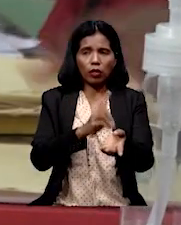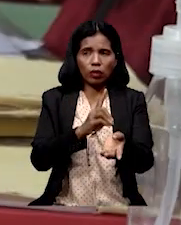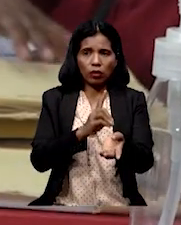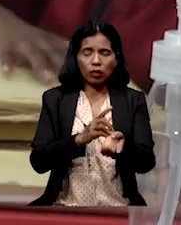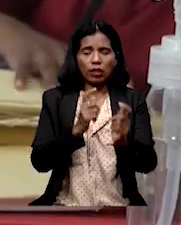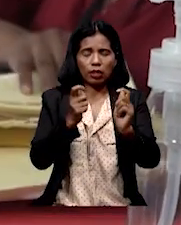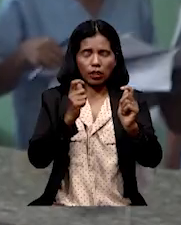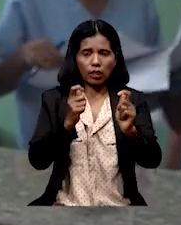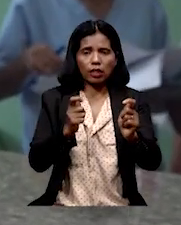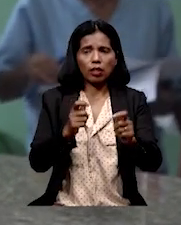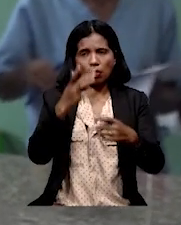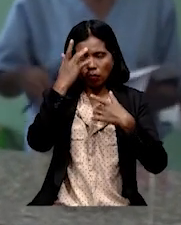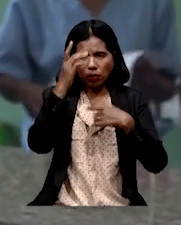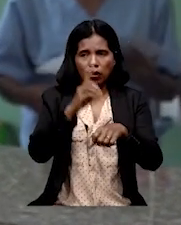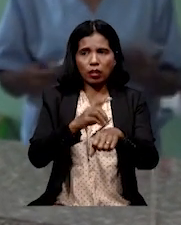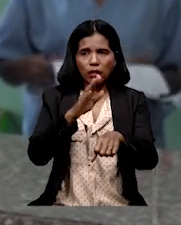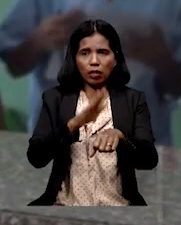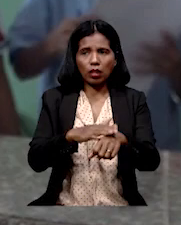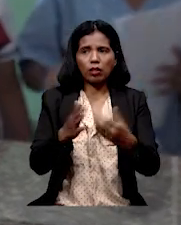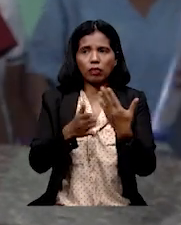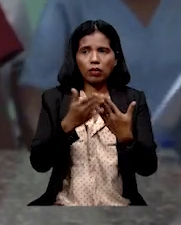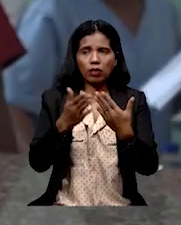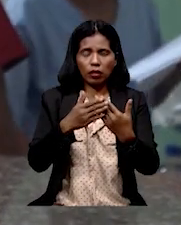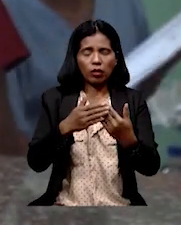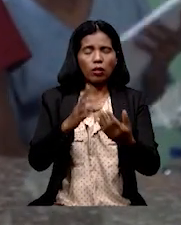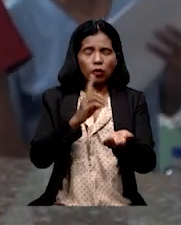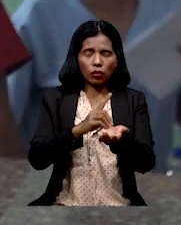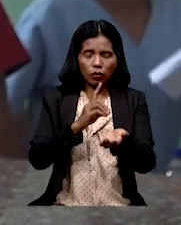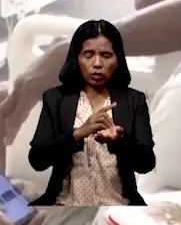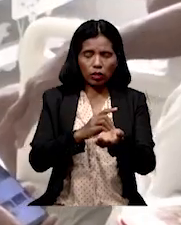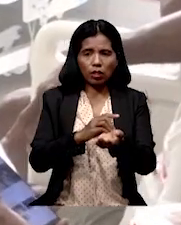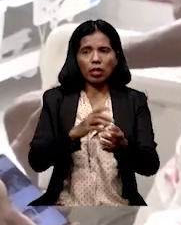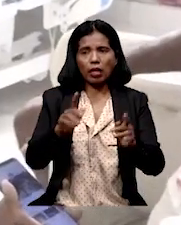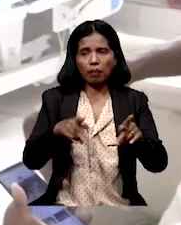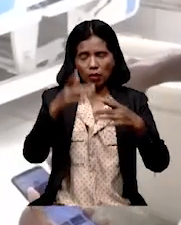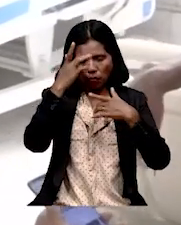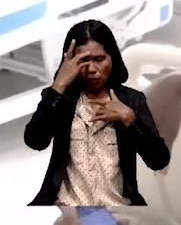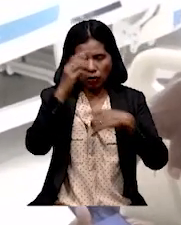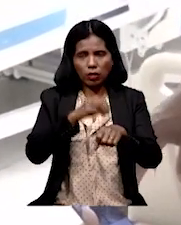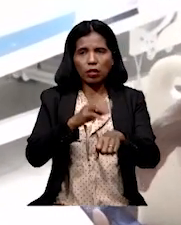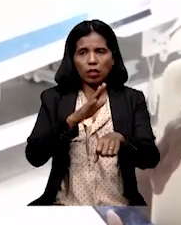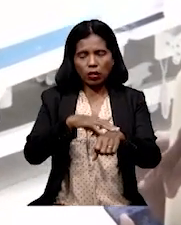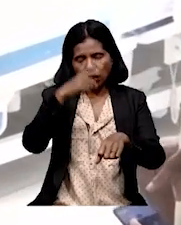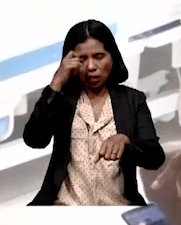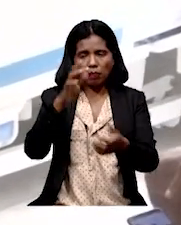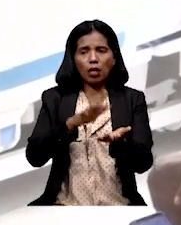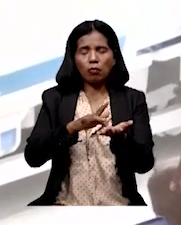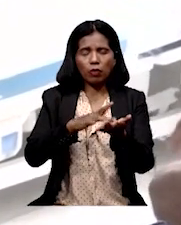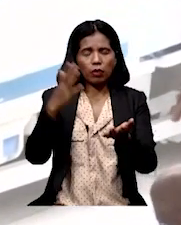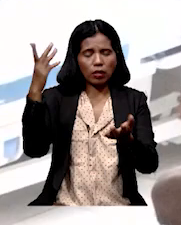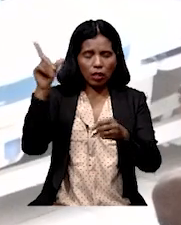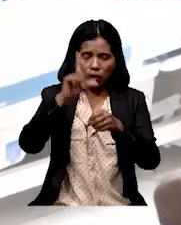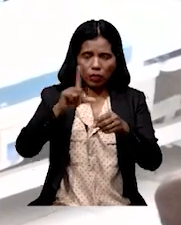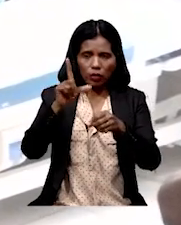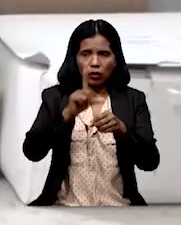Não é fácil médico se ir a serviço, onde assegura no salva paciente dengue, também estoque reagente e laboratório